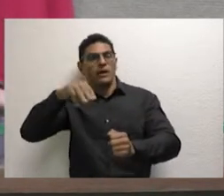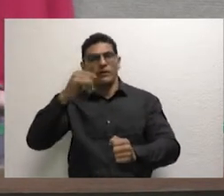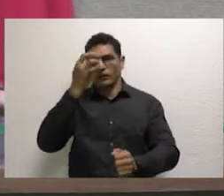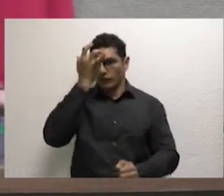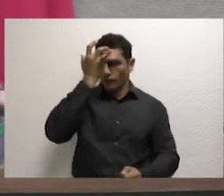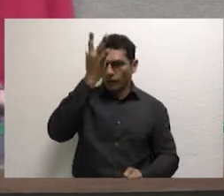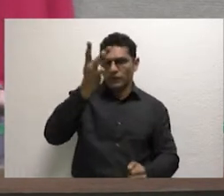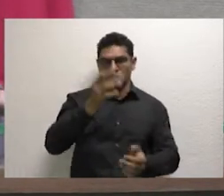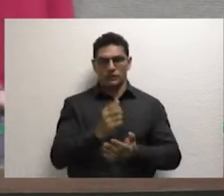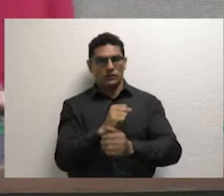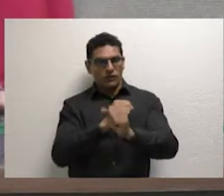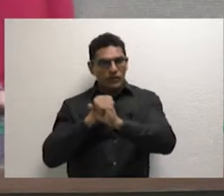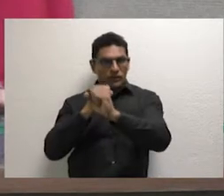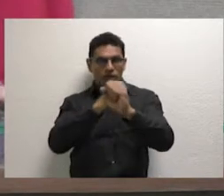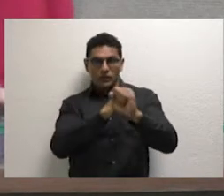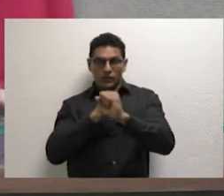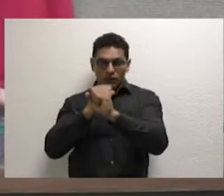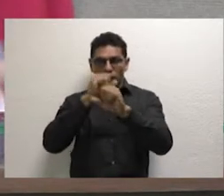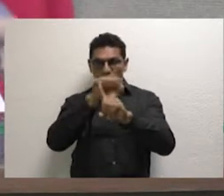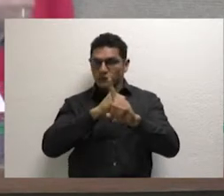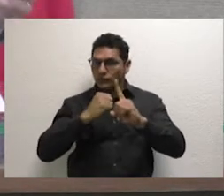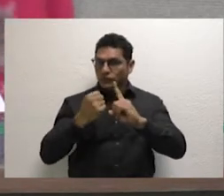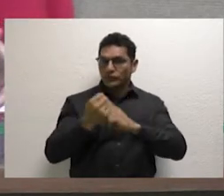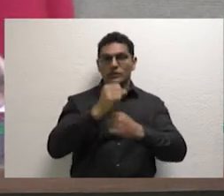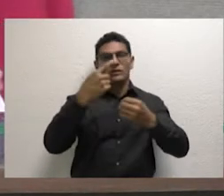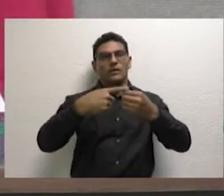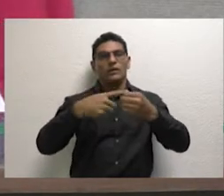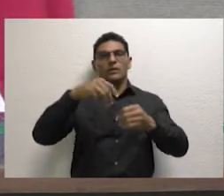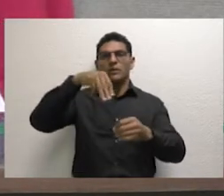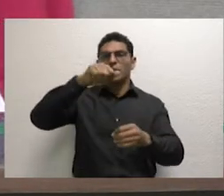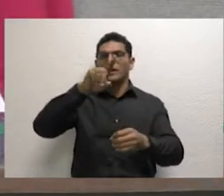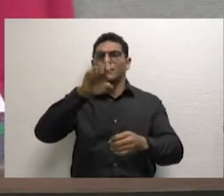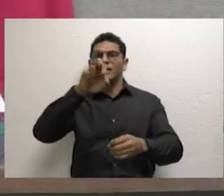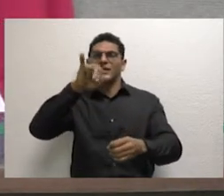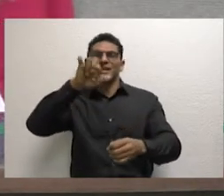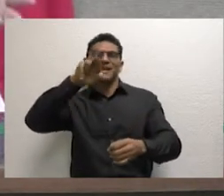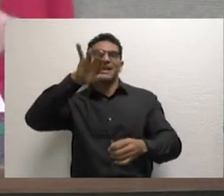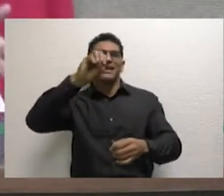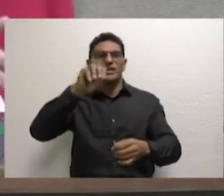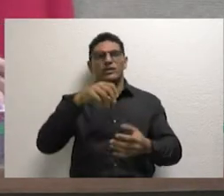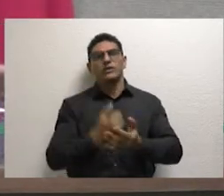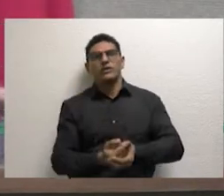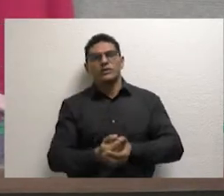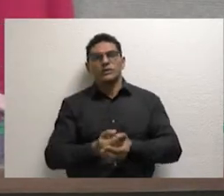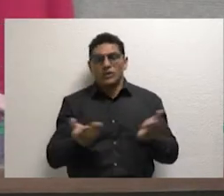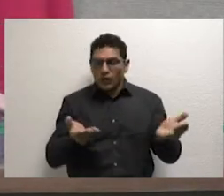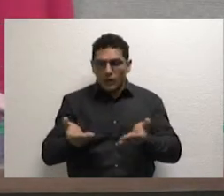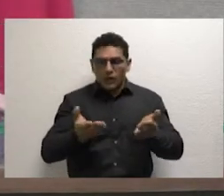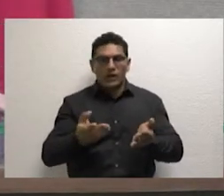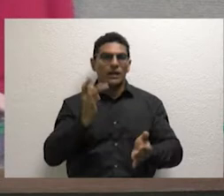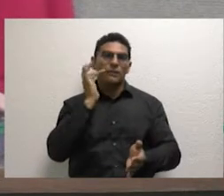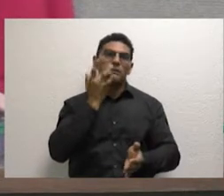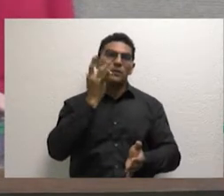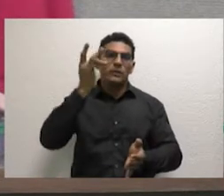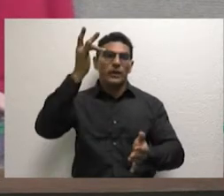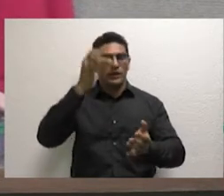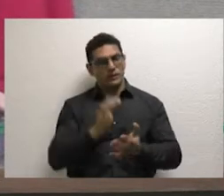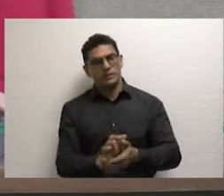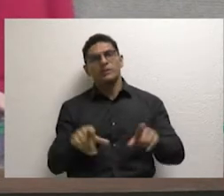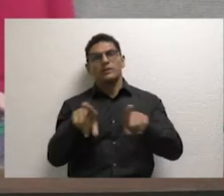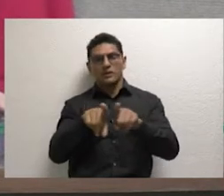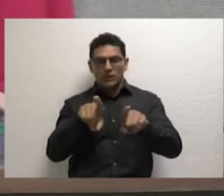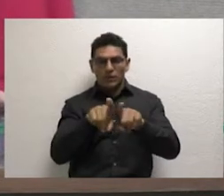fácil defender o interesse daquele povo de madeireiros, de garimpeiros que tem naquela área, que